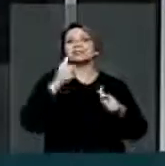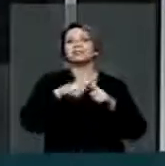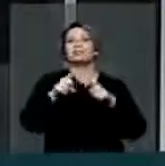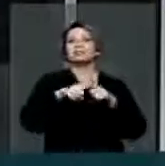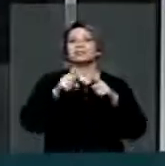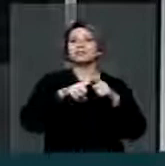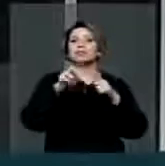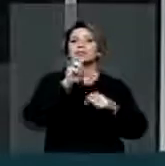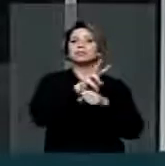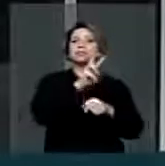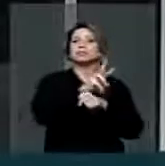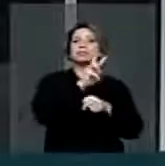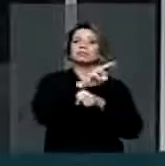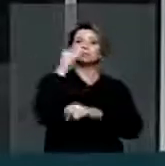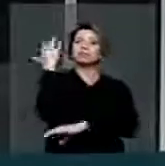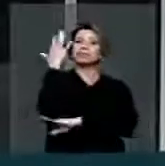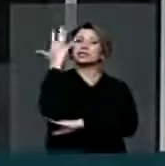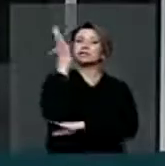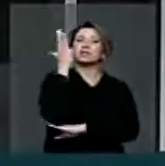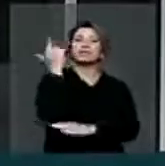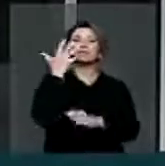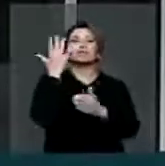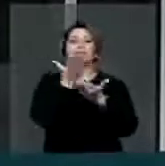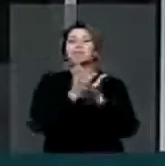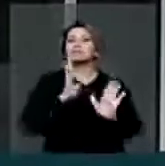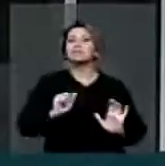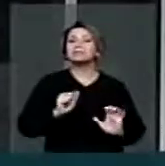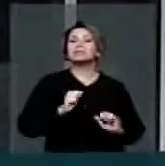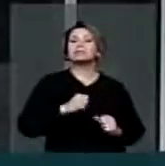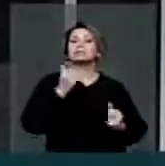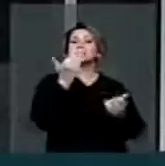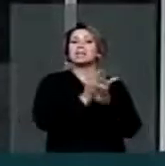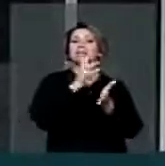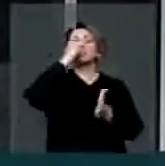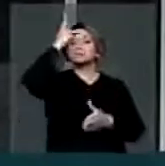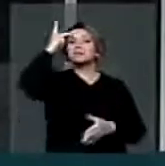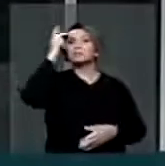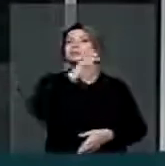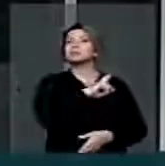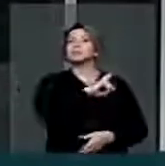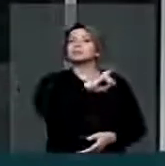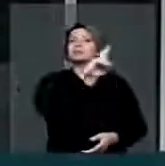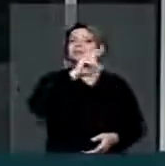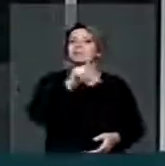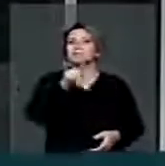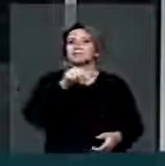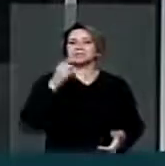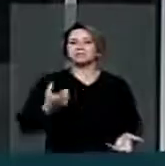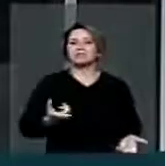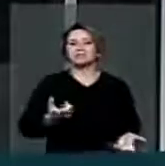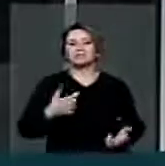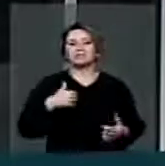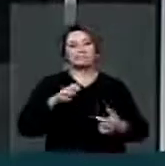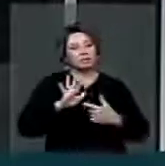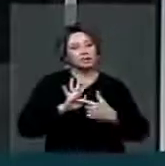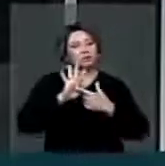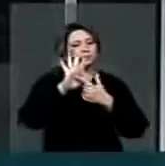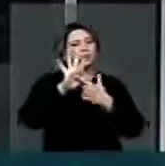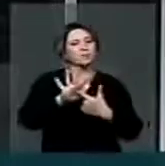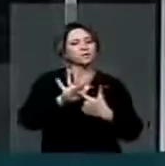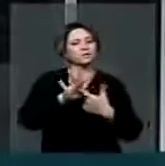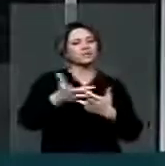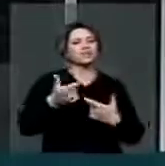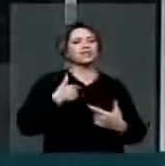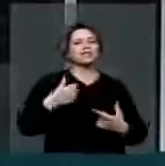ambiental, de esgotamento dos modelos de representação. E isto se acentua na medida que